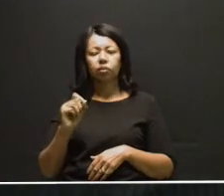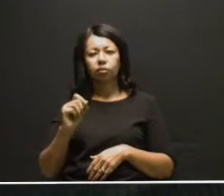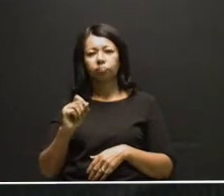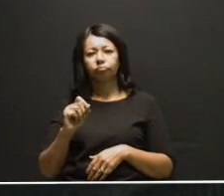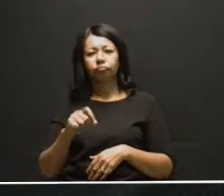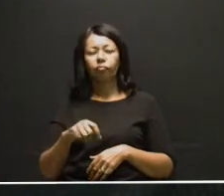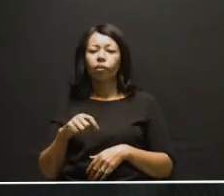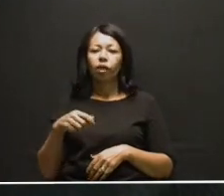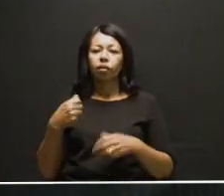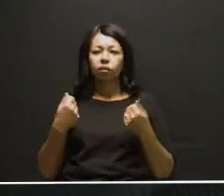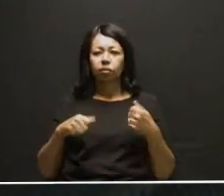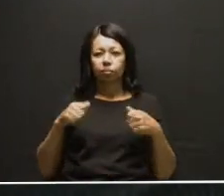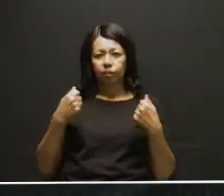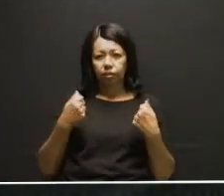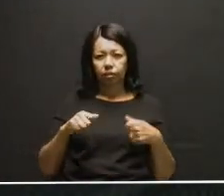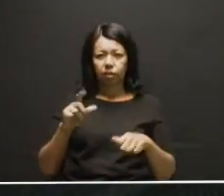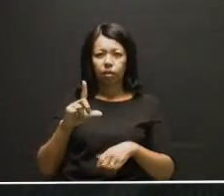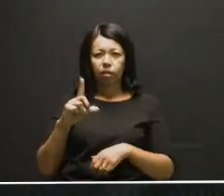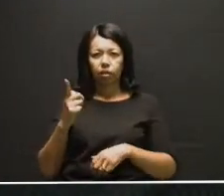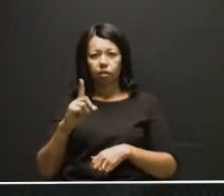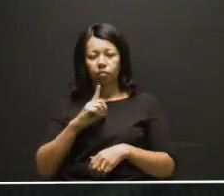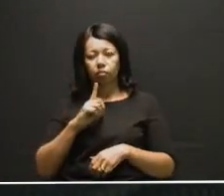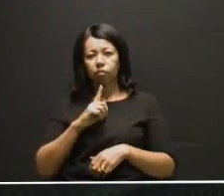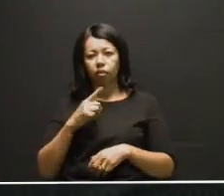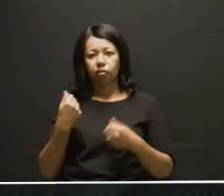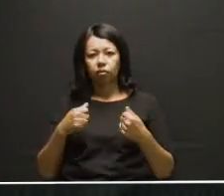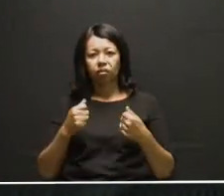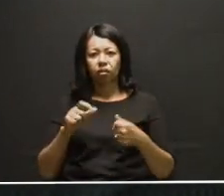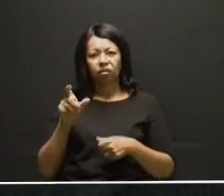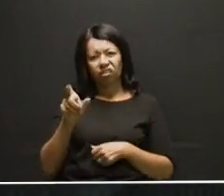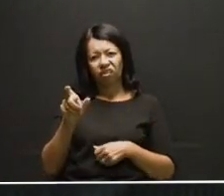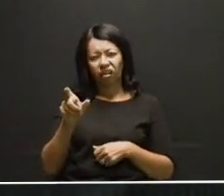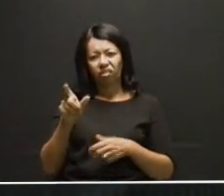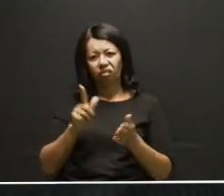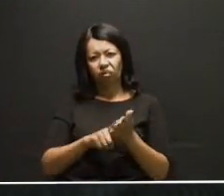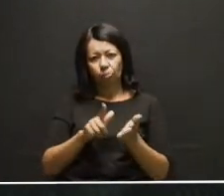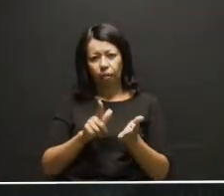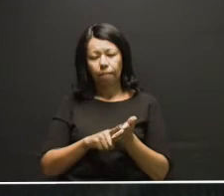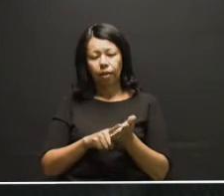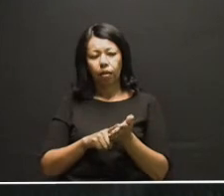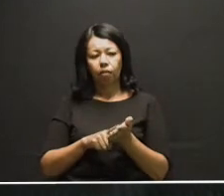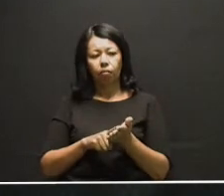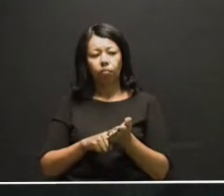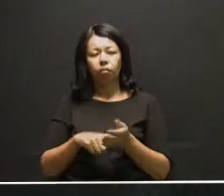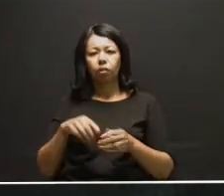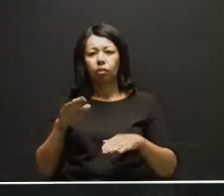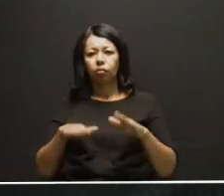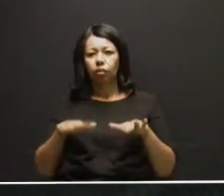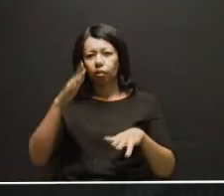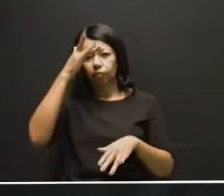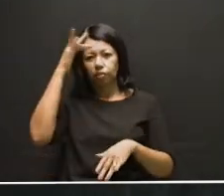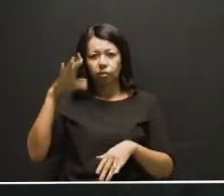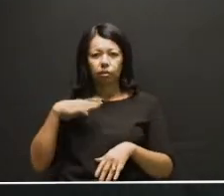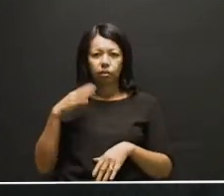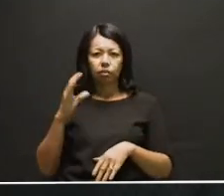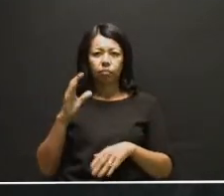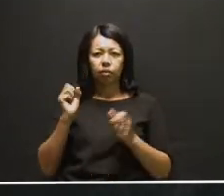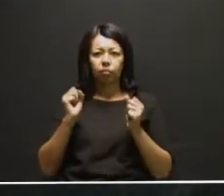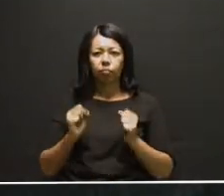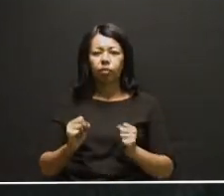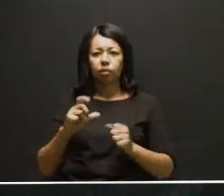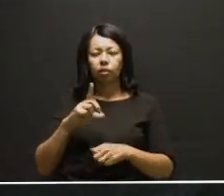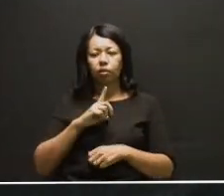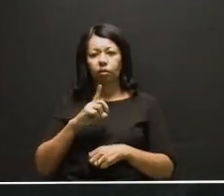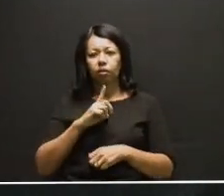eventual necessidade não haja necessidade mais desse cartão de papel e qualquer município da cidade button ele possa